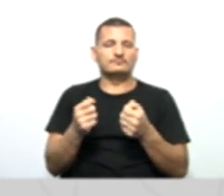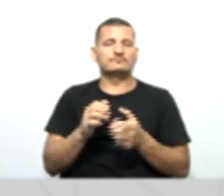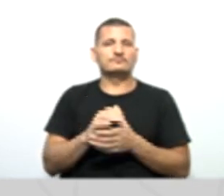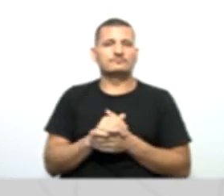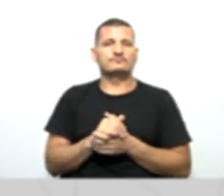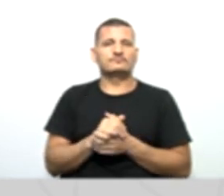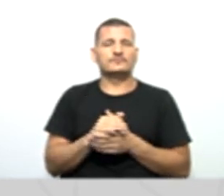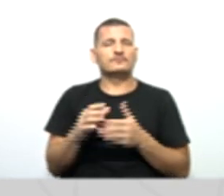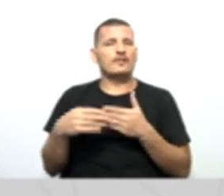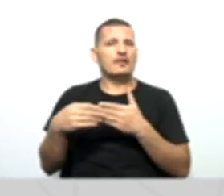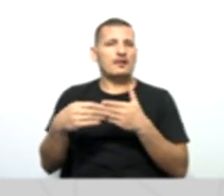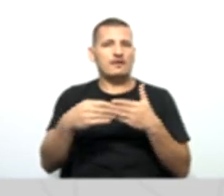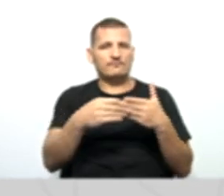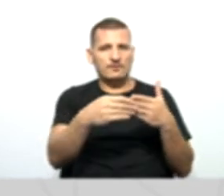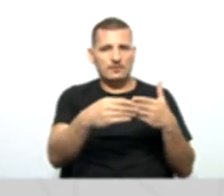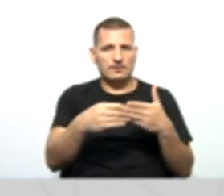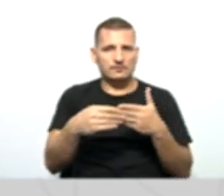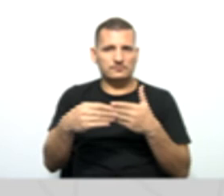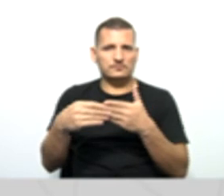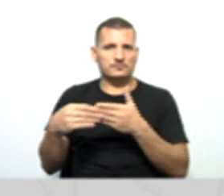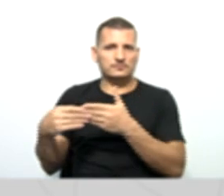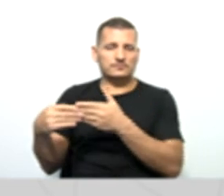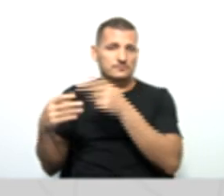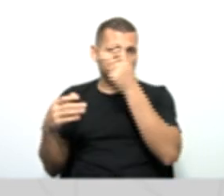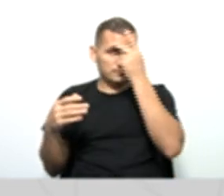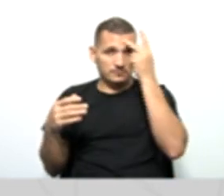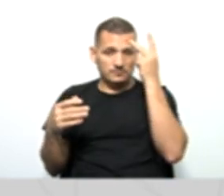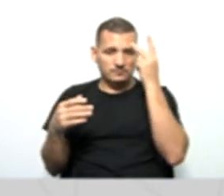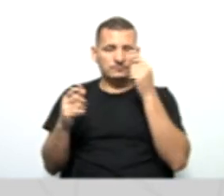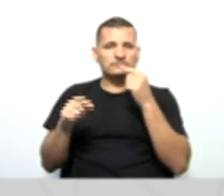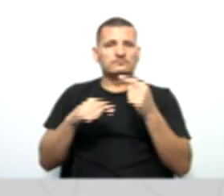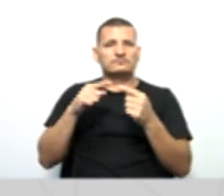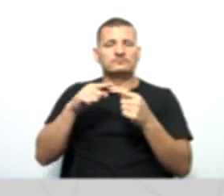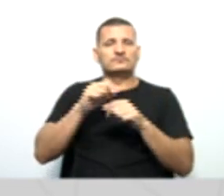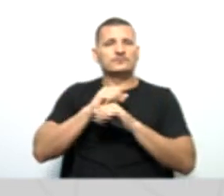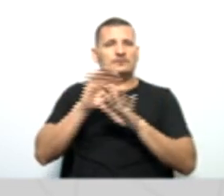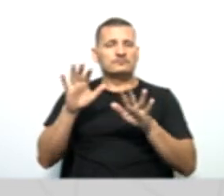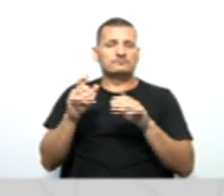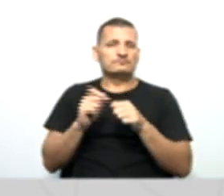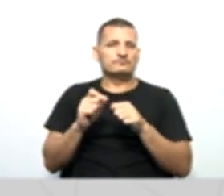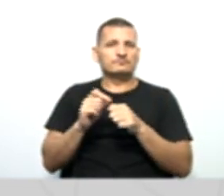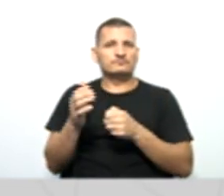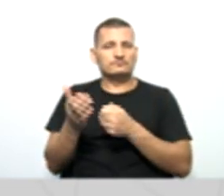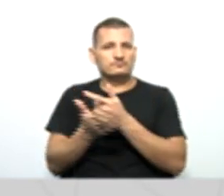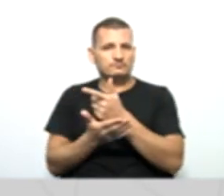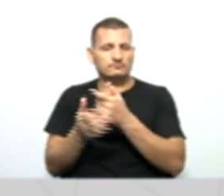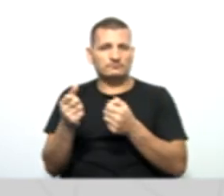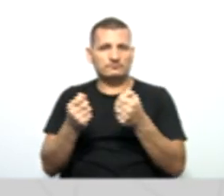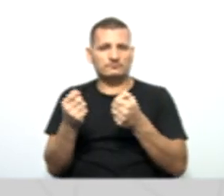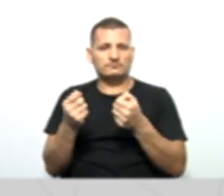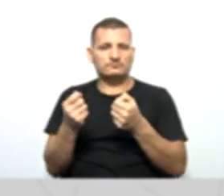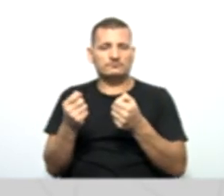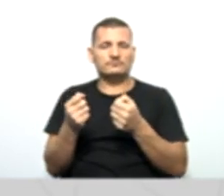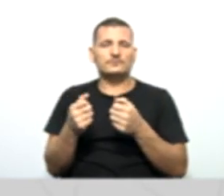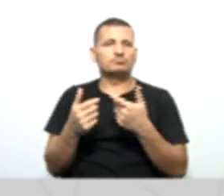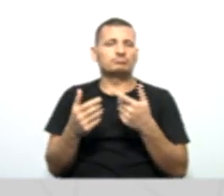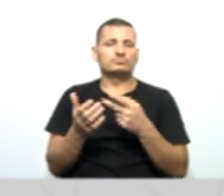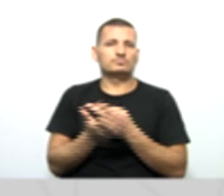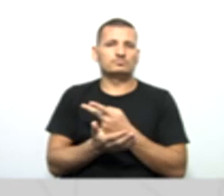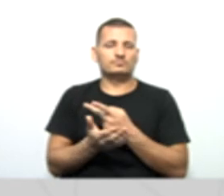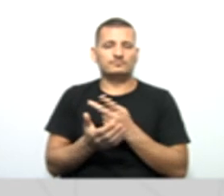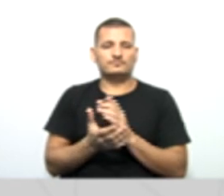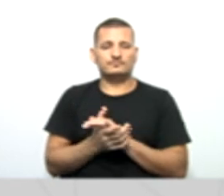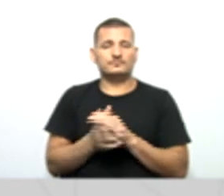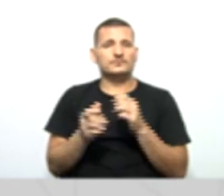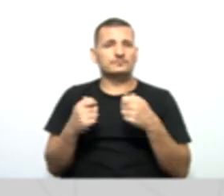o transporte de pessoas. Um objetivo claro, fazer essa aquisição. Então, o que acontece?